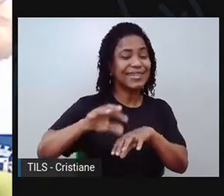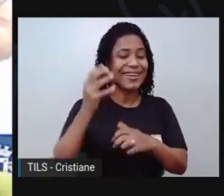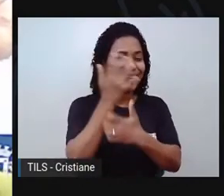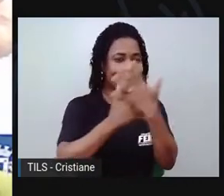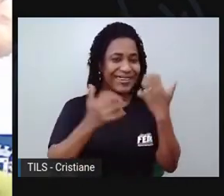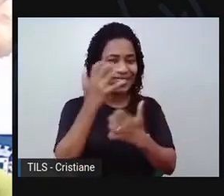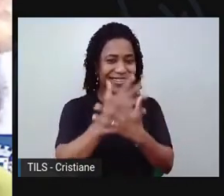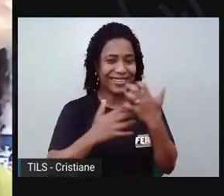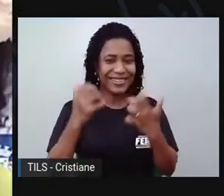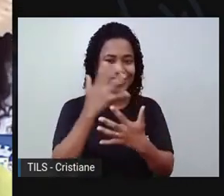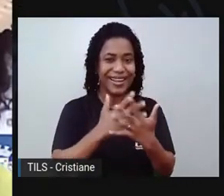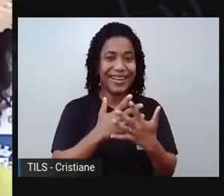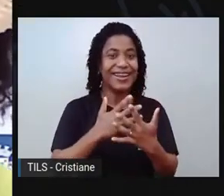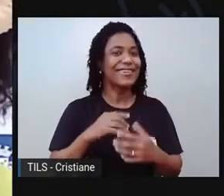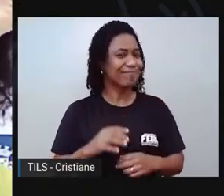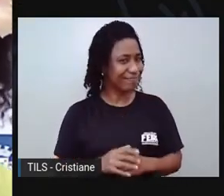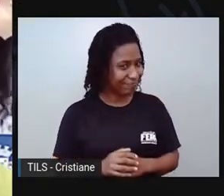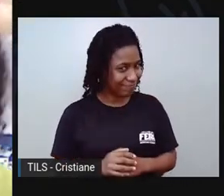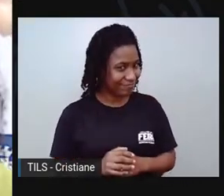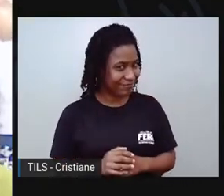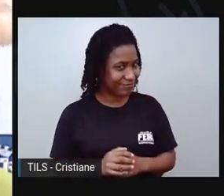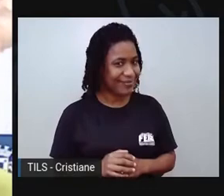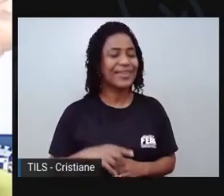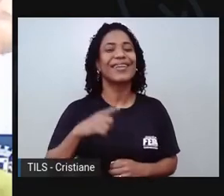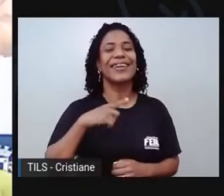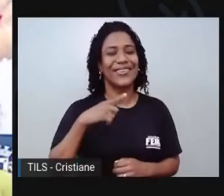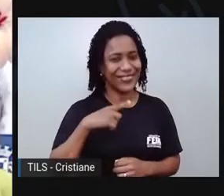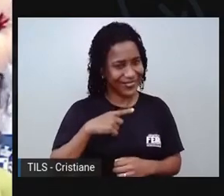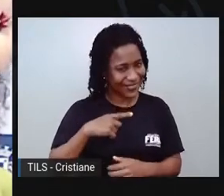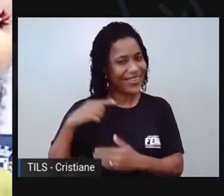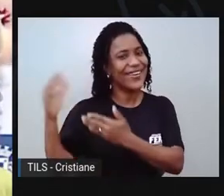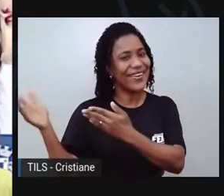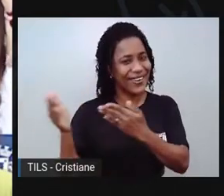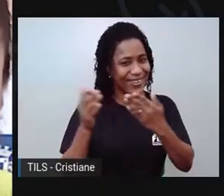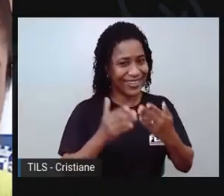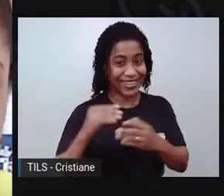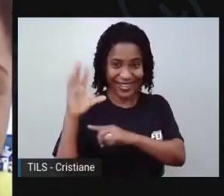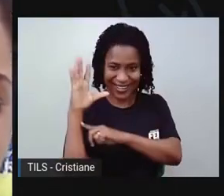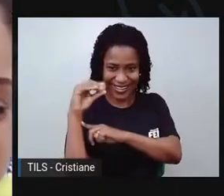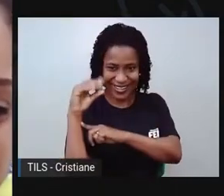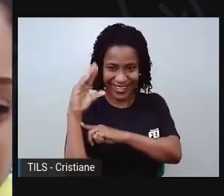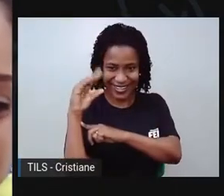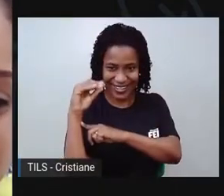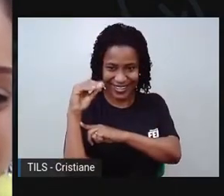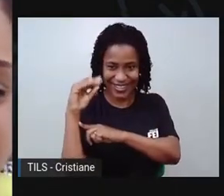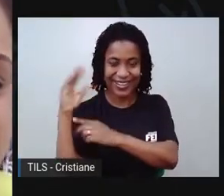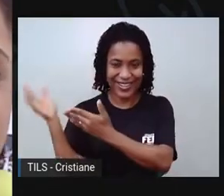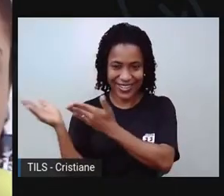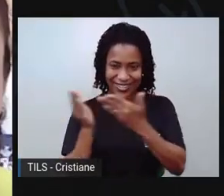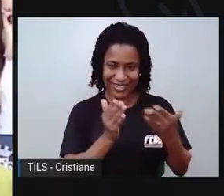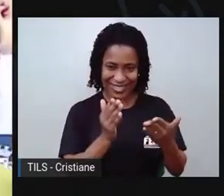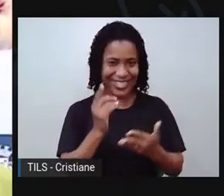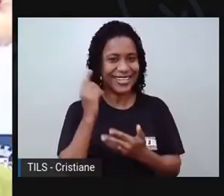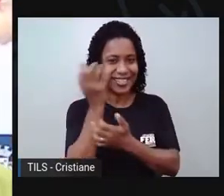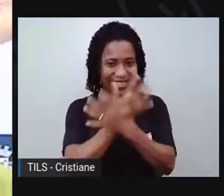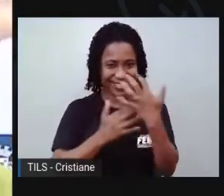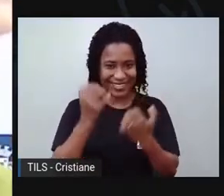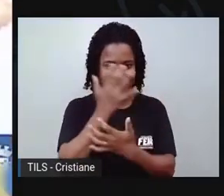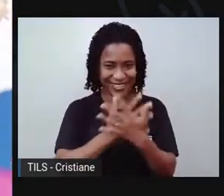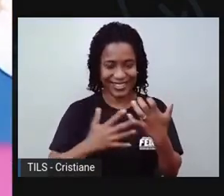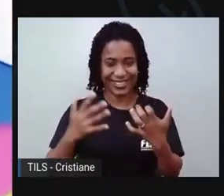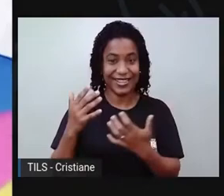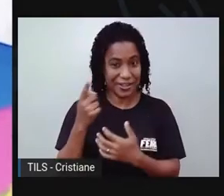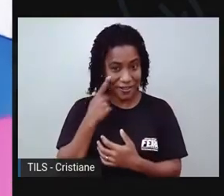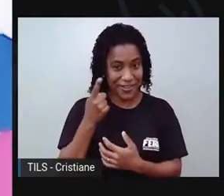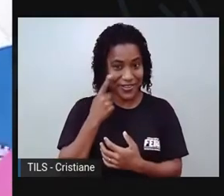oi pra vocês. Ai, tem personagem nessa tem música? Tem personagem! Ai, convida, convida!